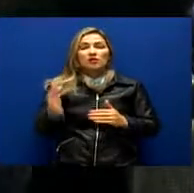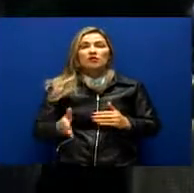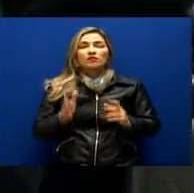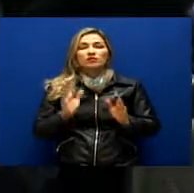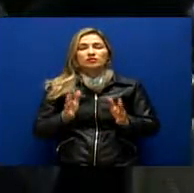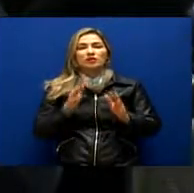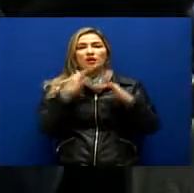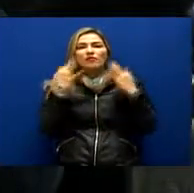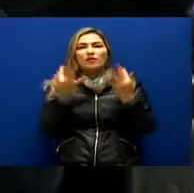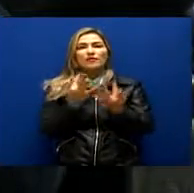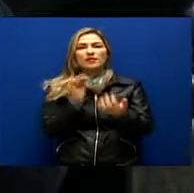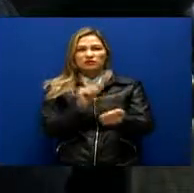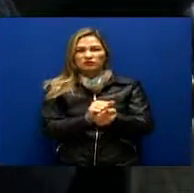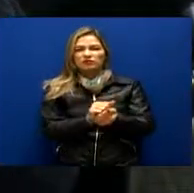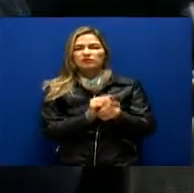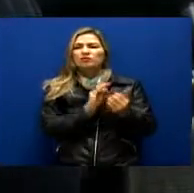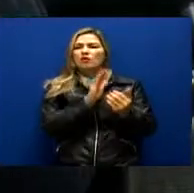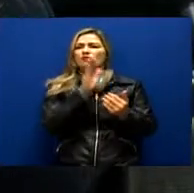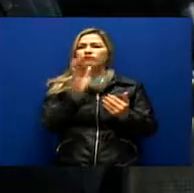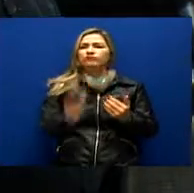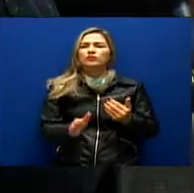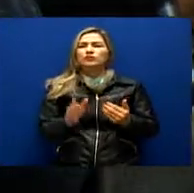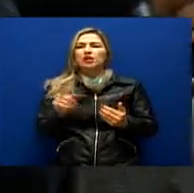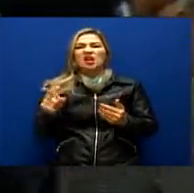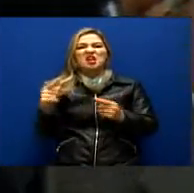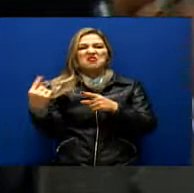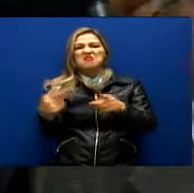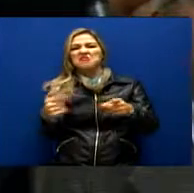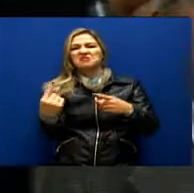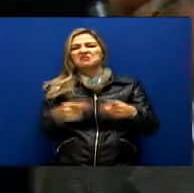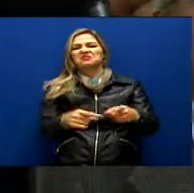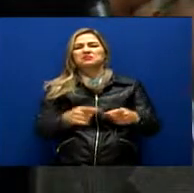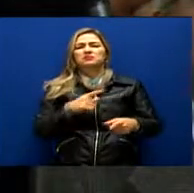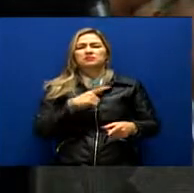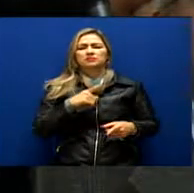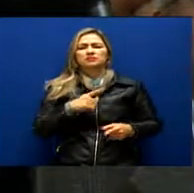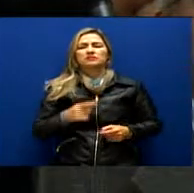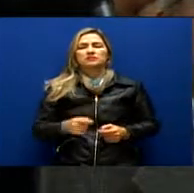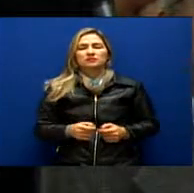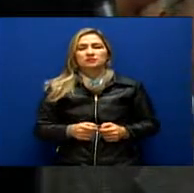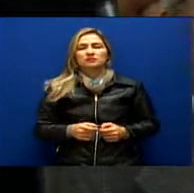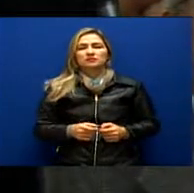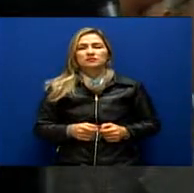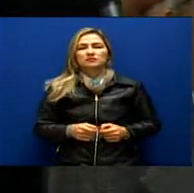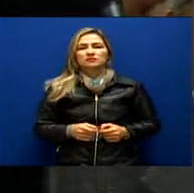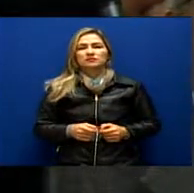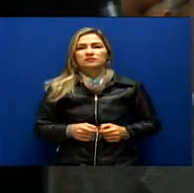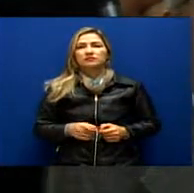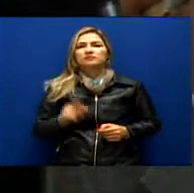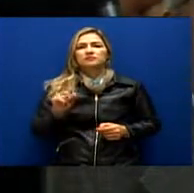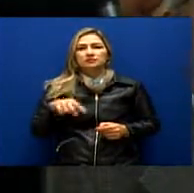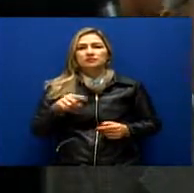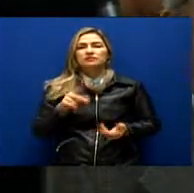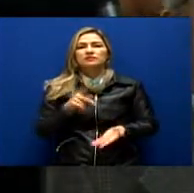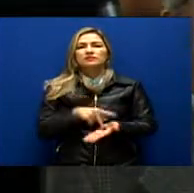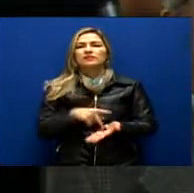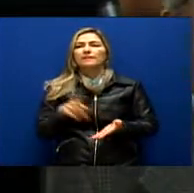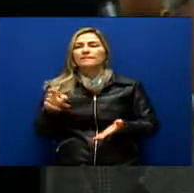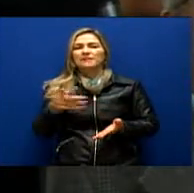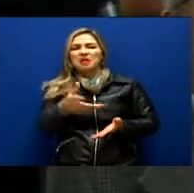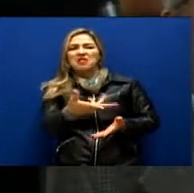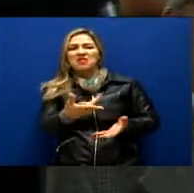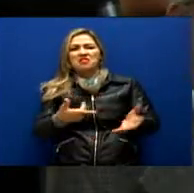acompanhar pessoas que faleceu. Eles ficam contra, eles ficam realmente fazendo, arrumando o jeito para a